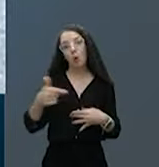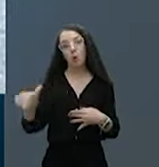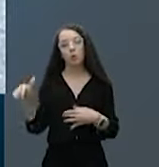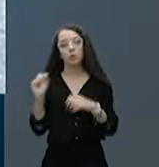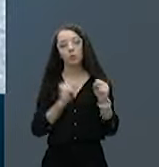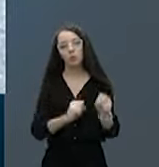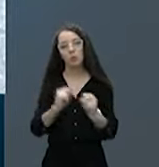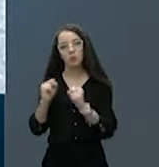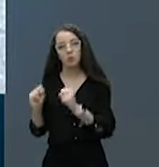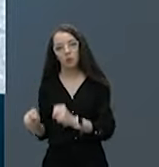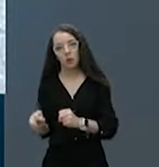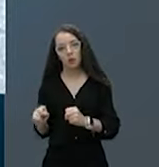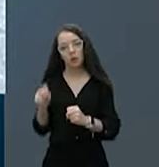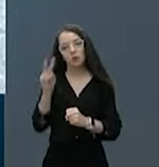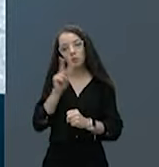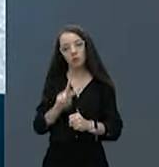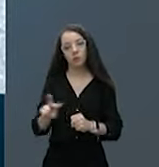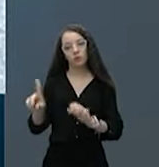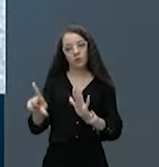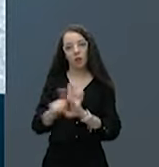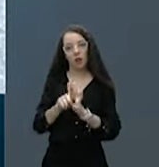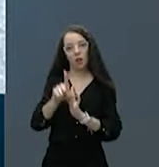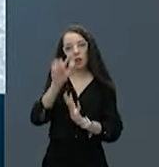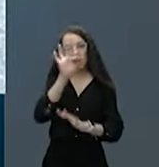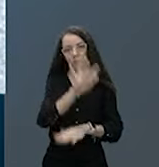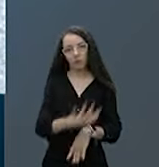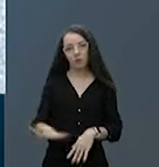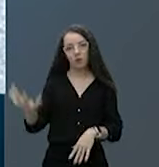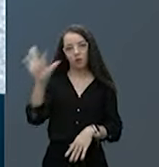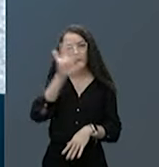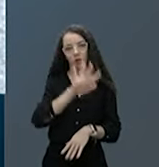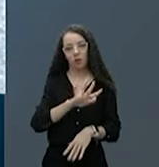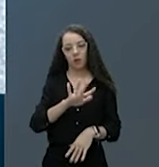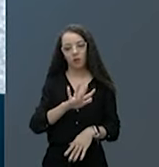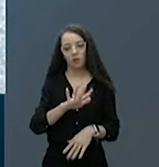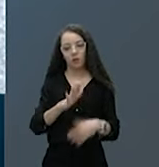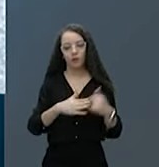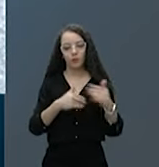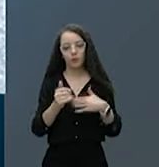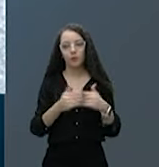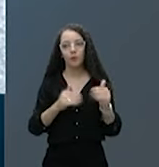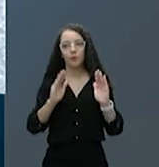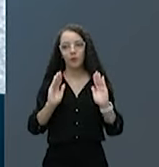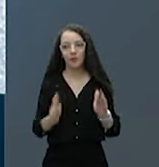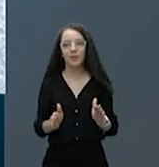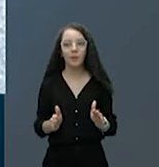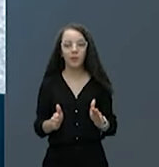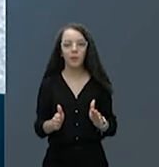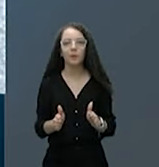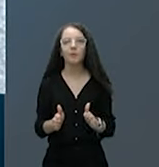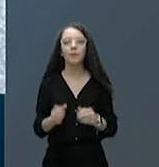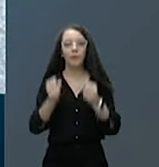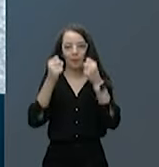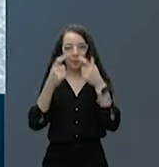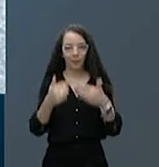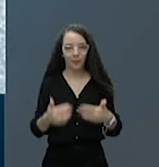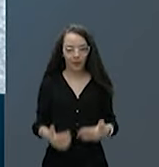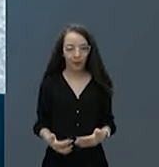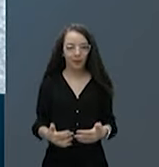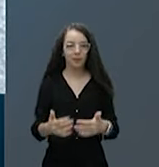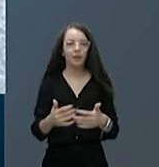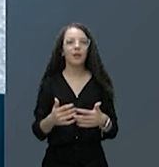federal, tarefa já dito aqui sob encargo das turmas de Direito